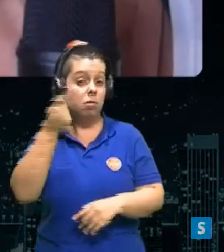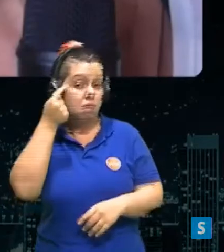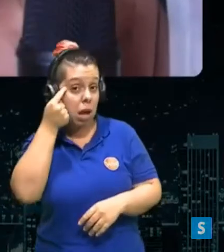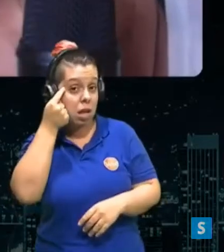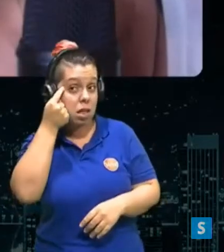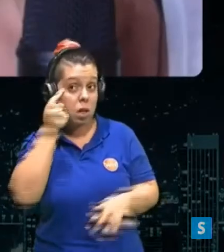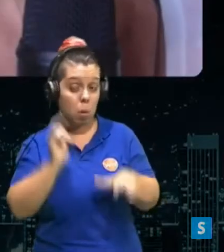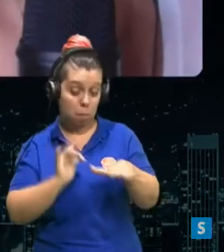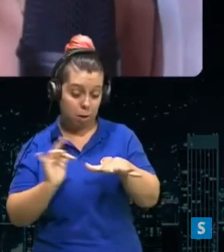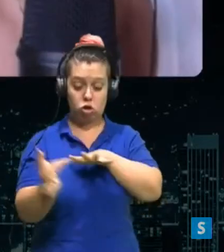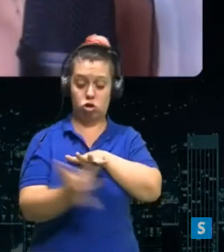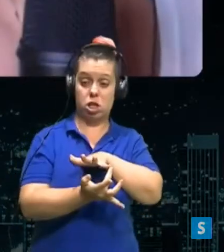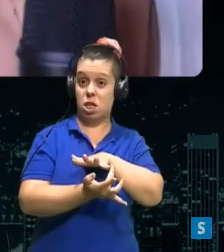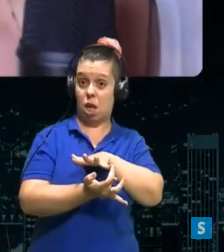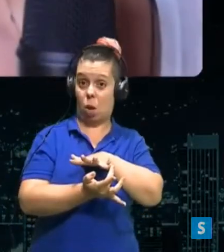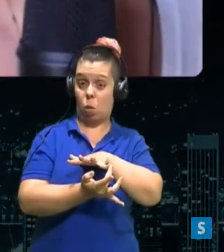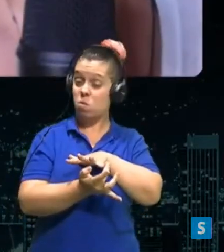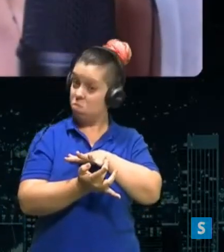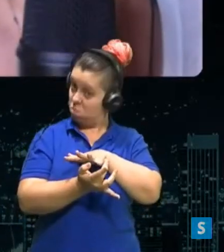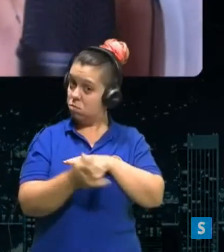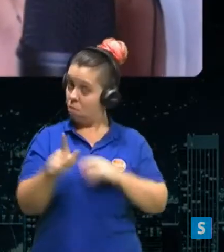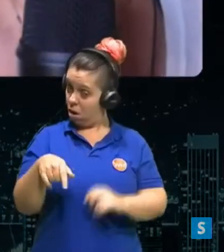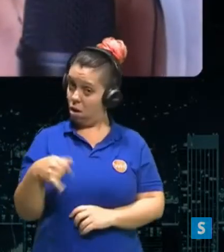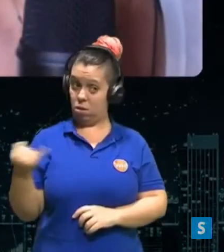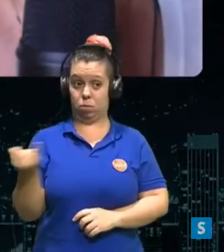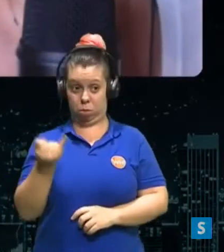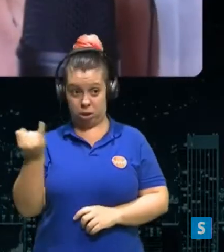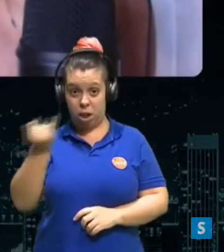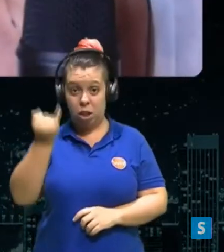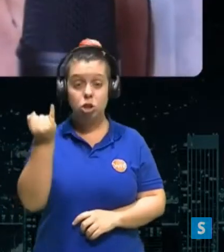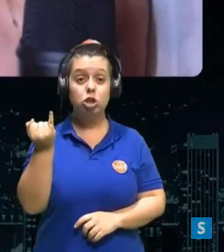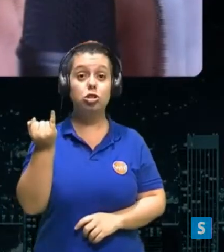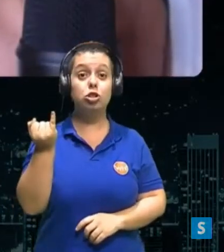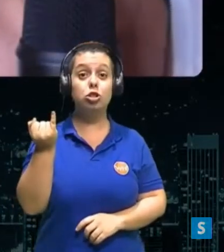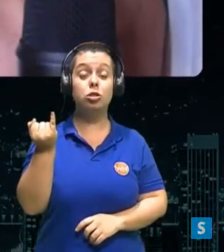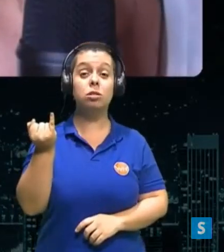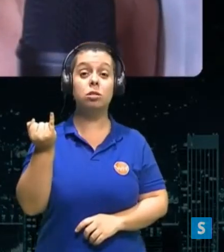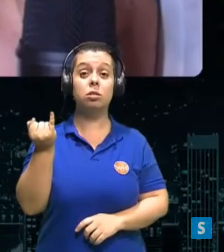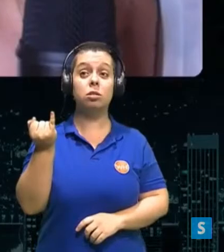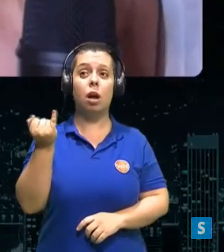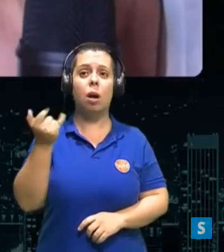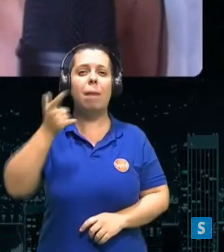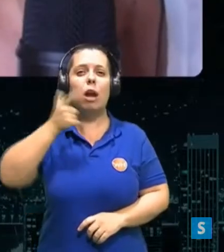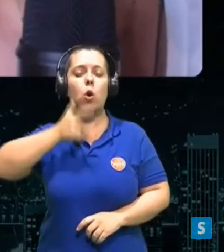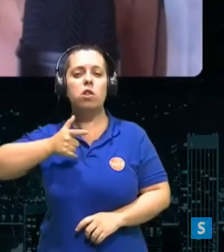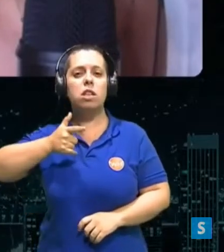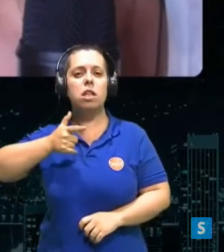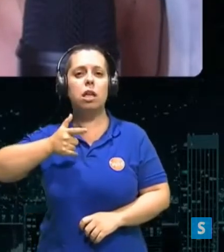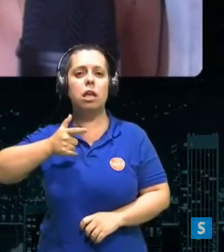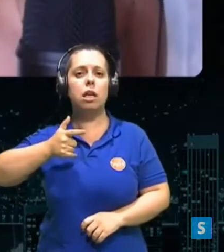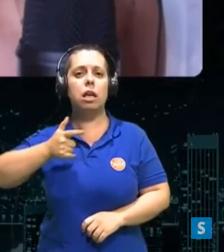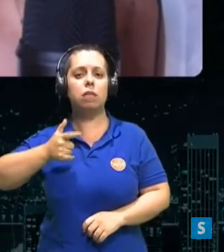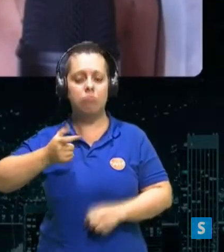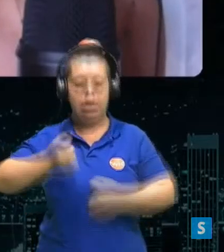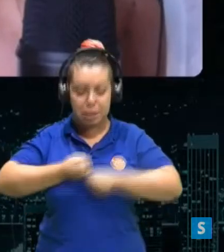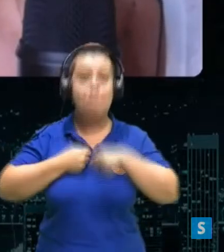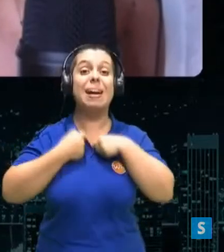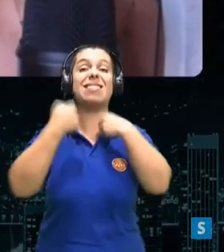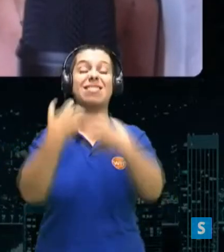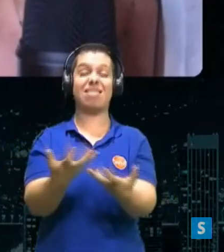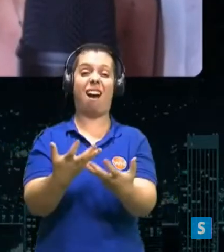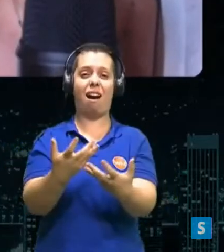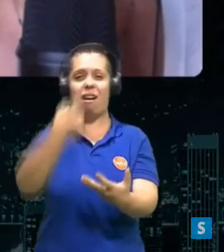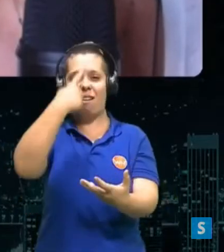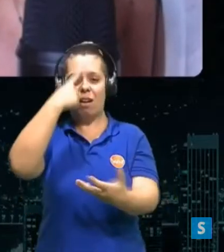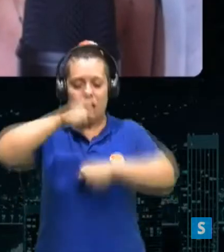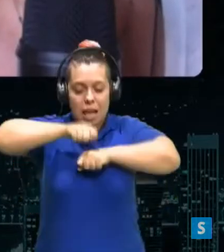tem um espaço importante para verbalizar essa coisa de mudar o mundo